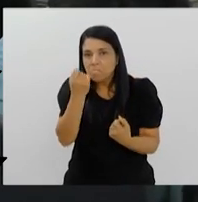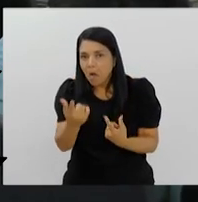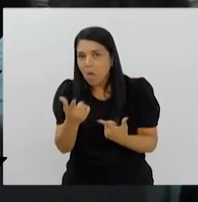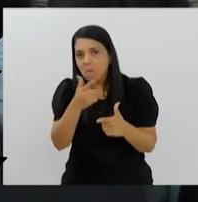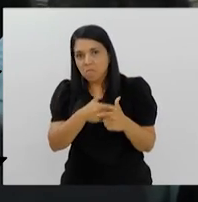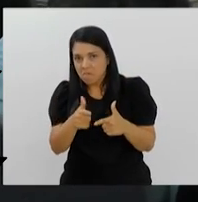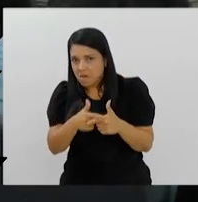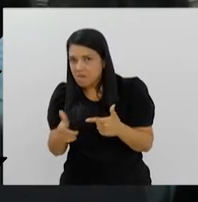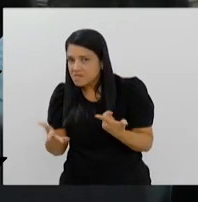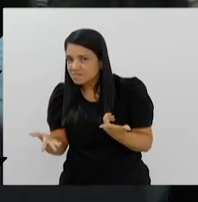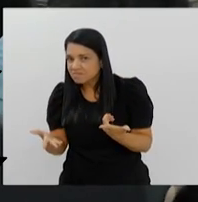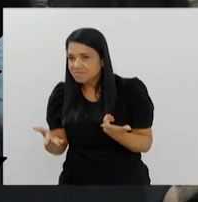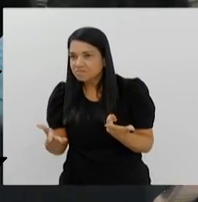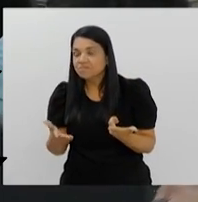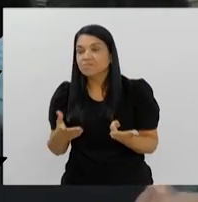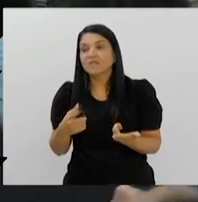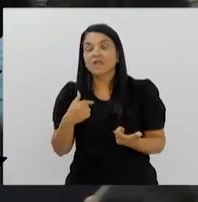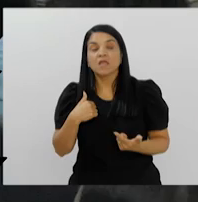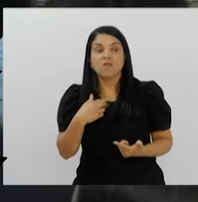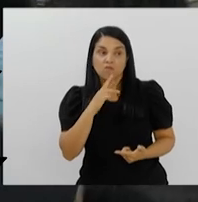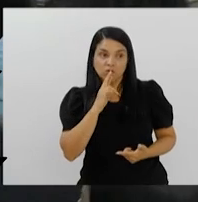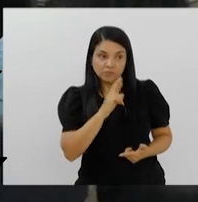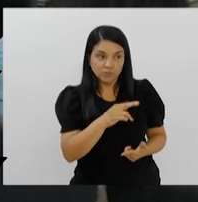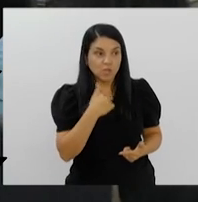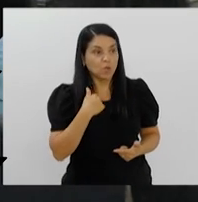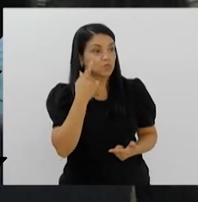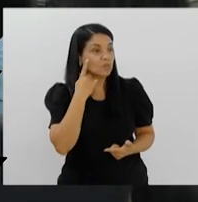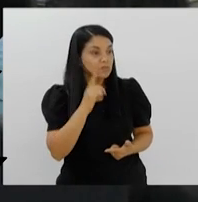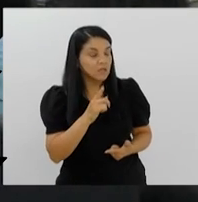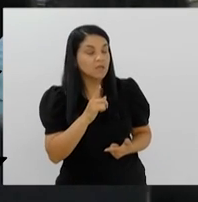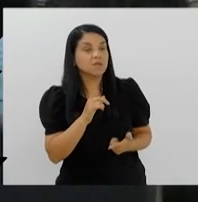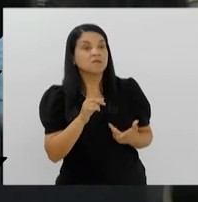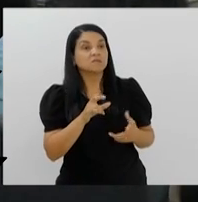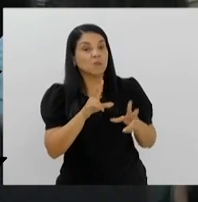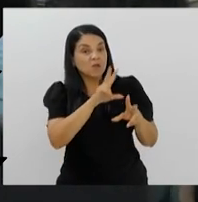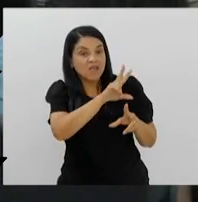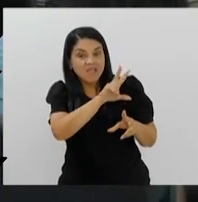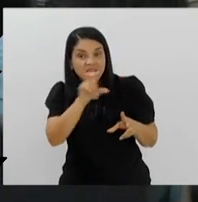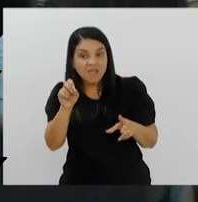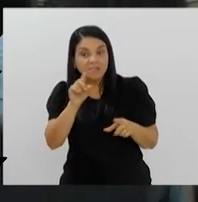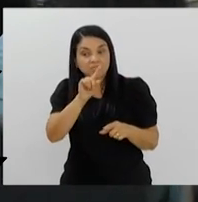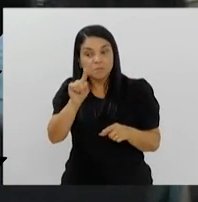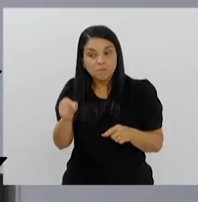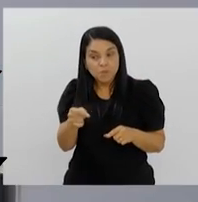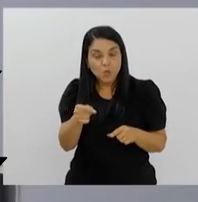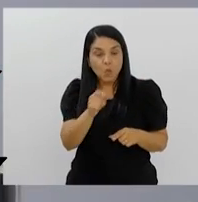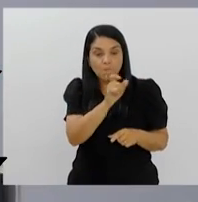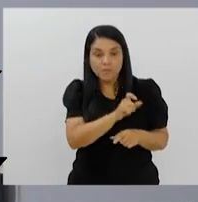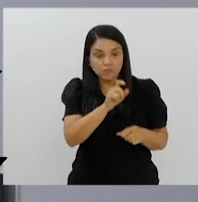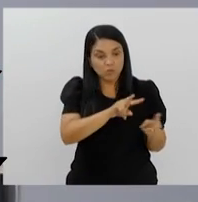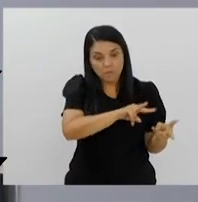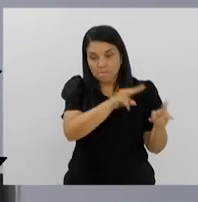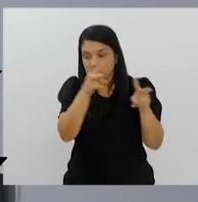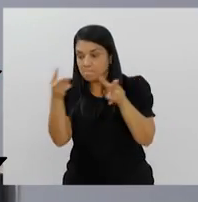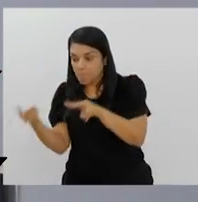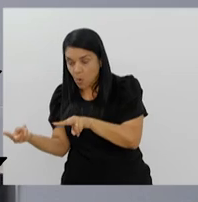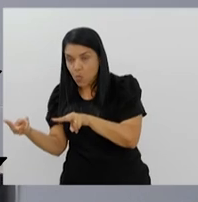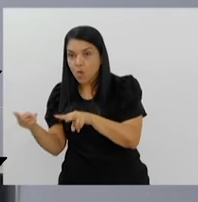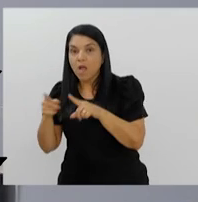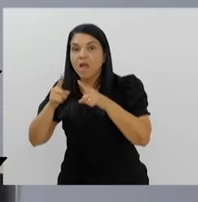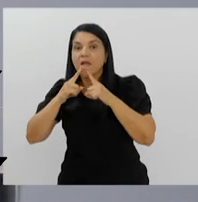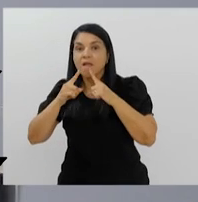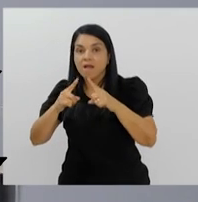o que eu sei te dizer é que foi uma migração de mais de 500.000 vidas e portanto reclamações relacionadas